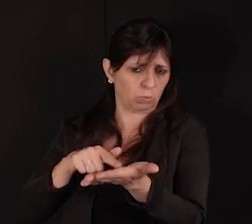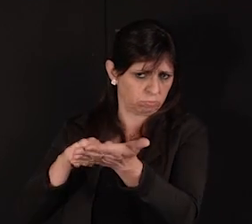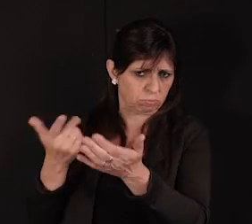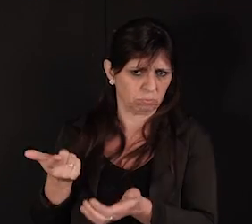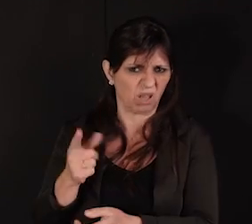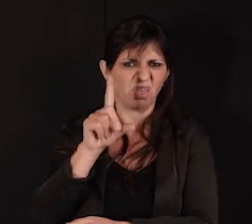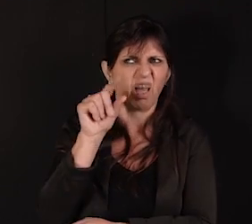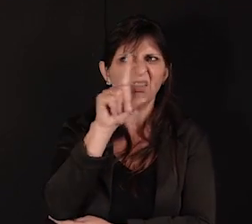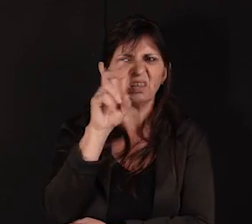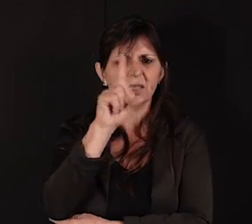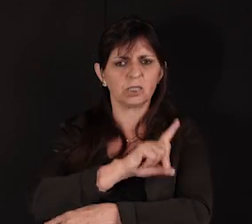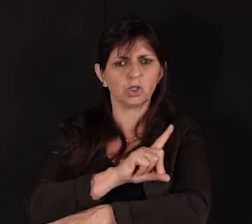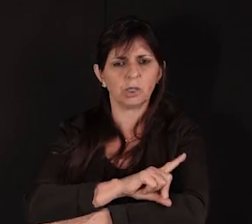Varguinhas,